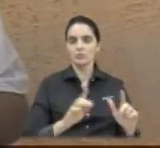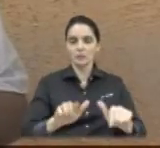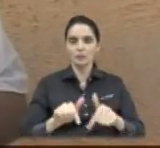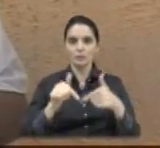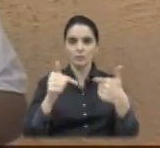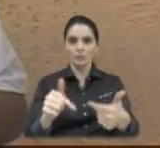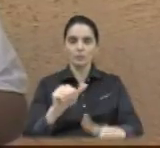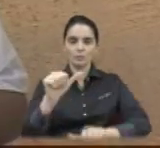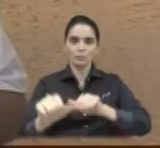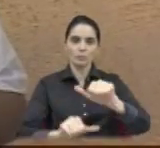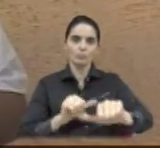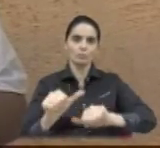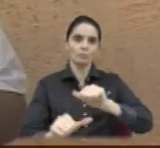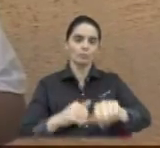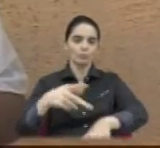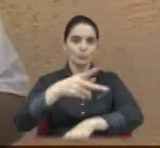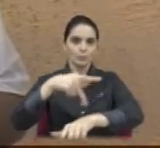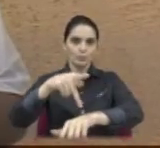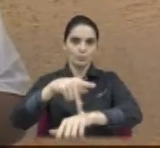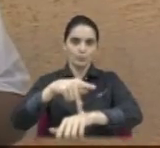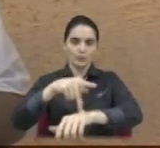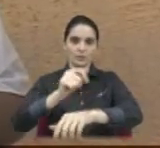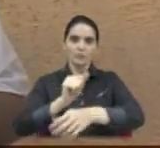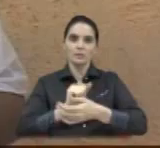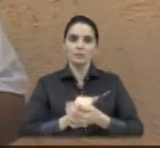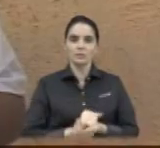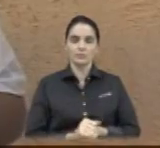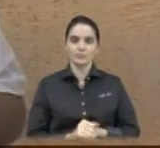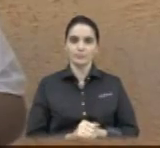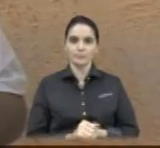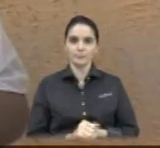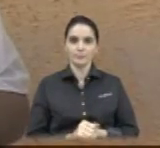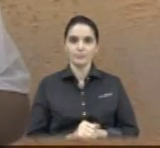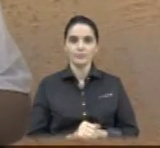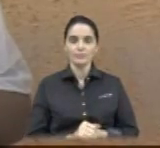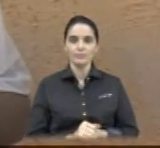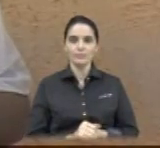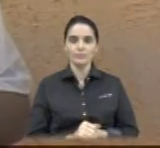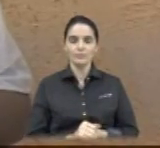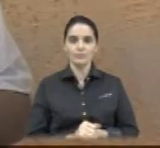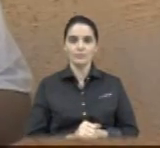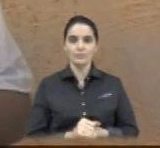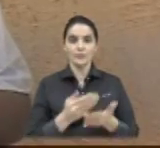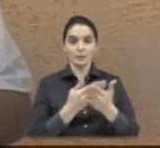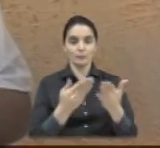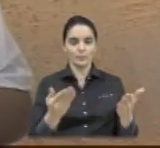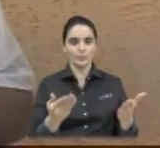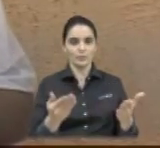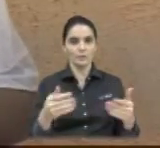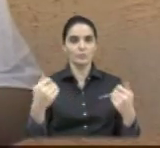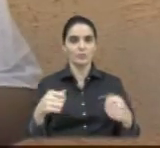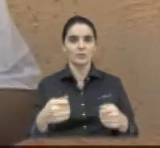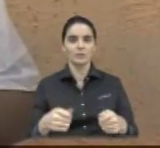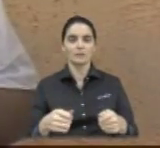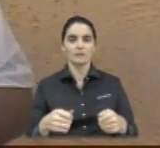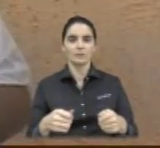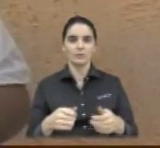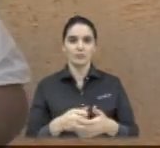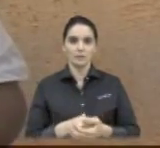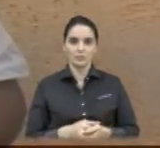mudanças desse país ao contrário do que dizem nós não somos o futuro nós vamos agora viva a juventude